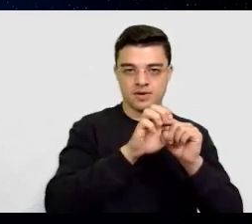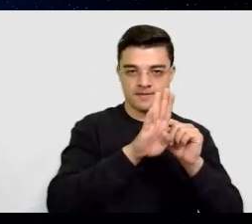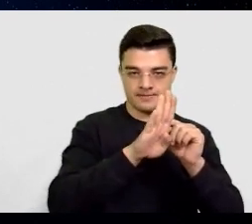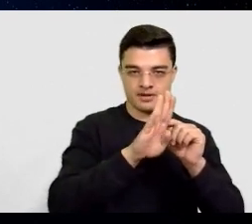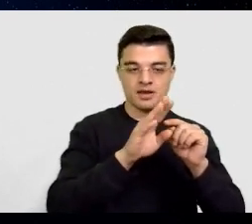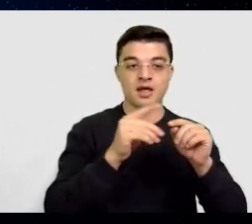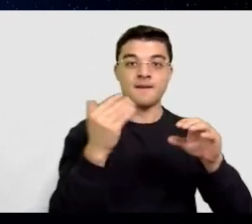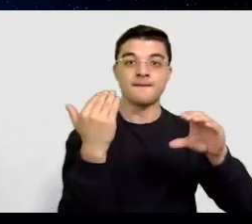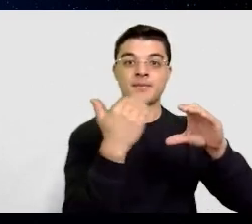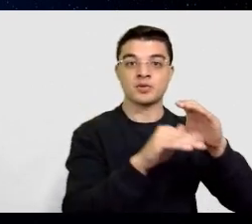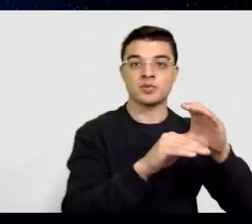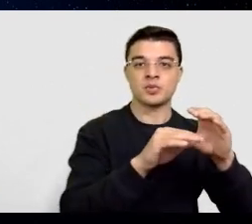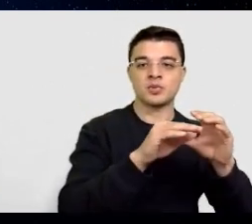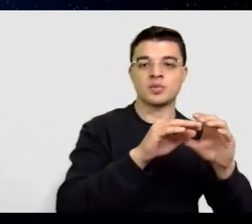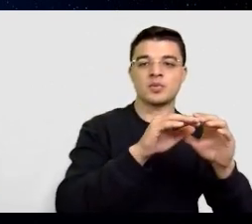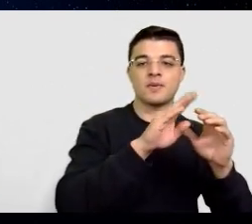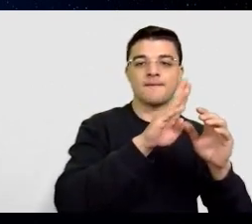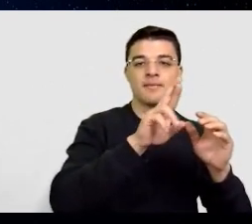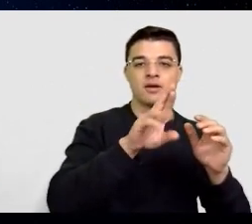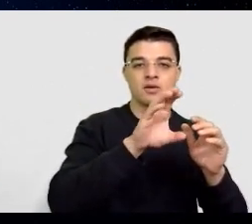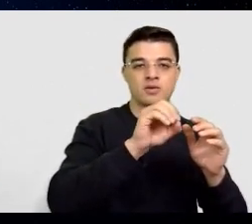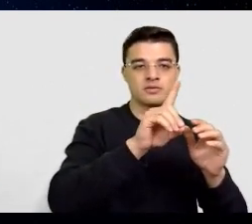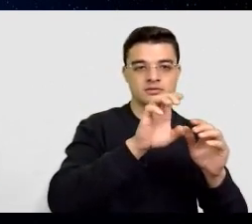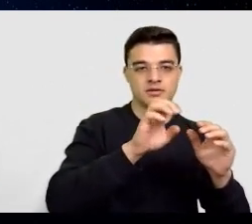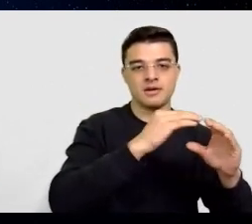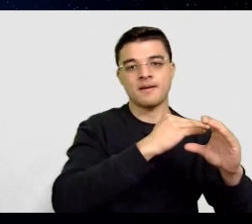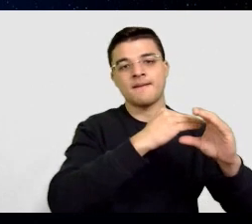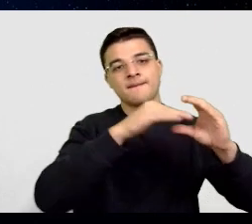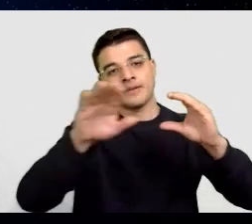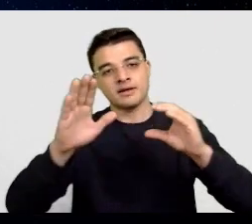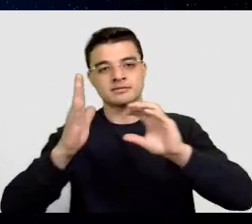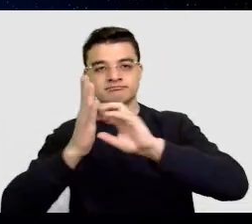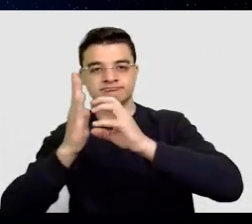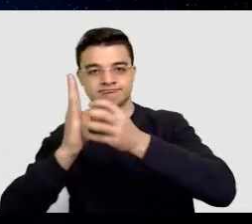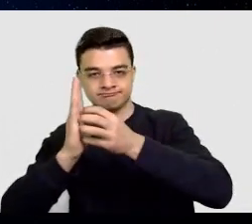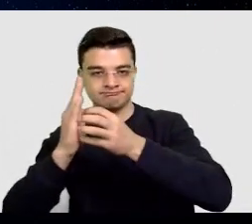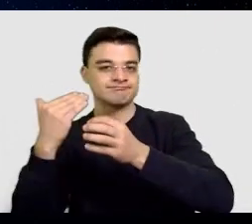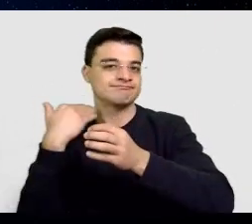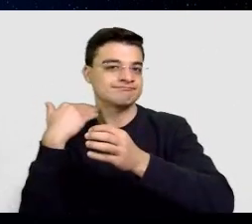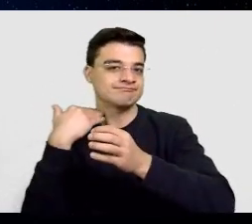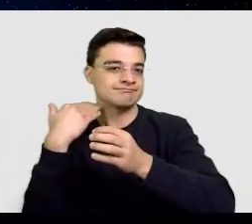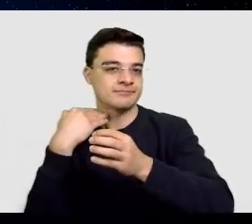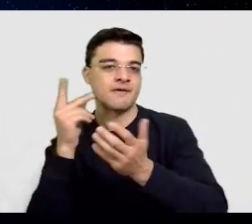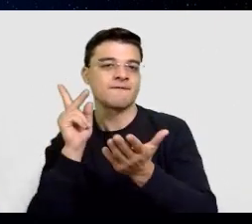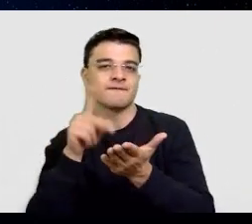vai enviar para um segundo servidor, que é um servidor fictício de um banco, que vai ser responsável